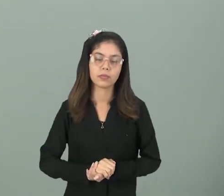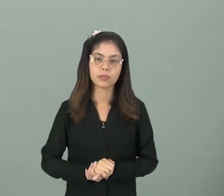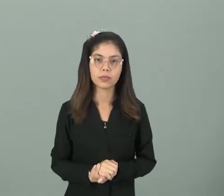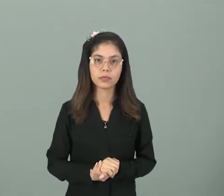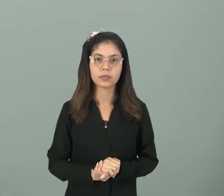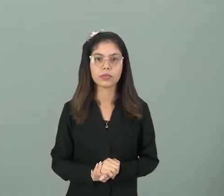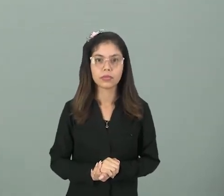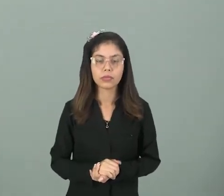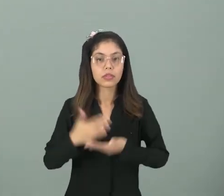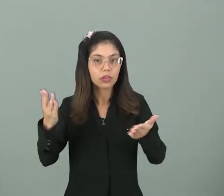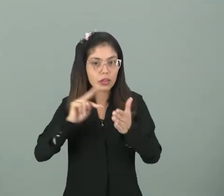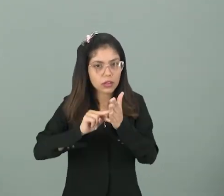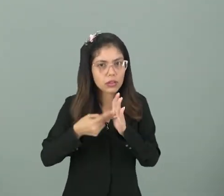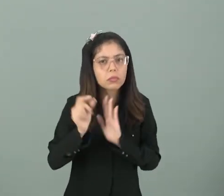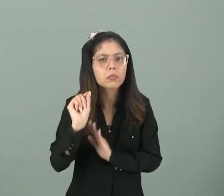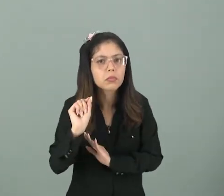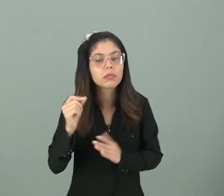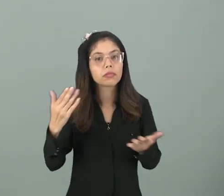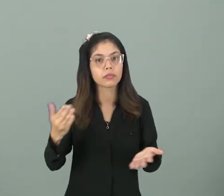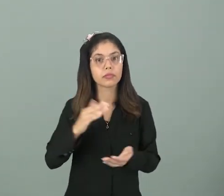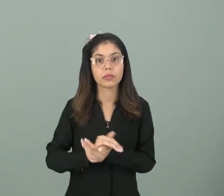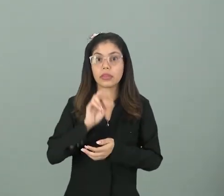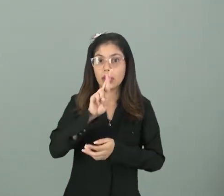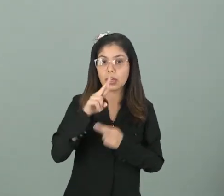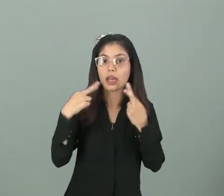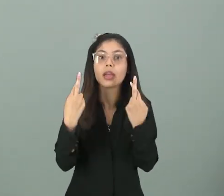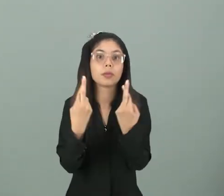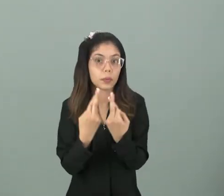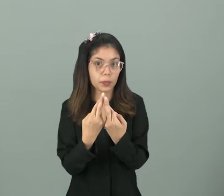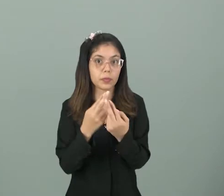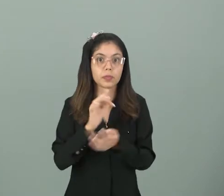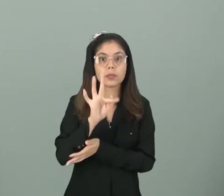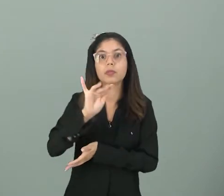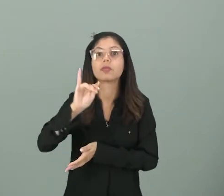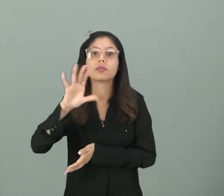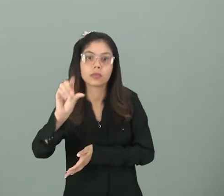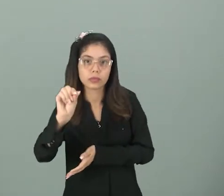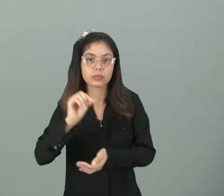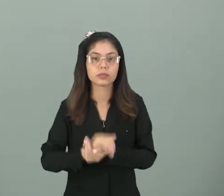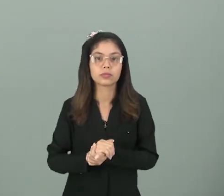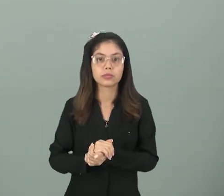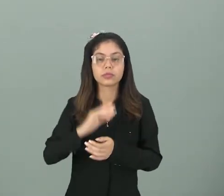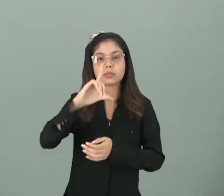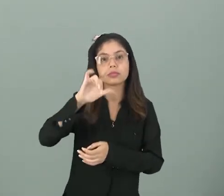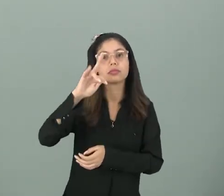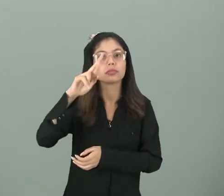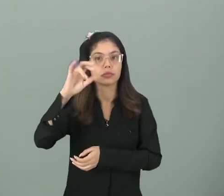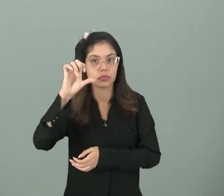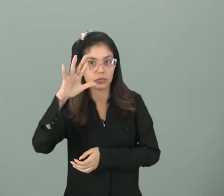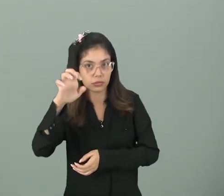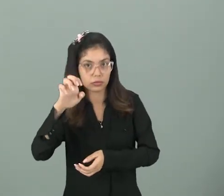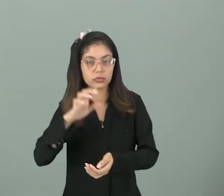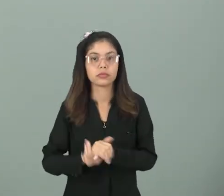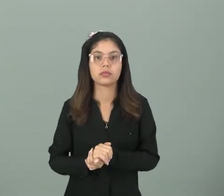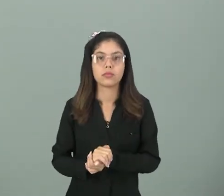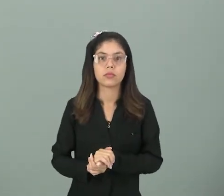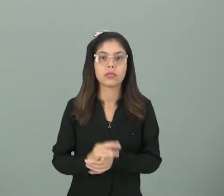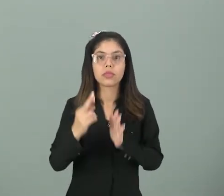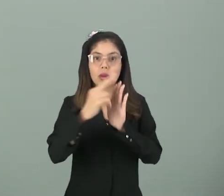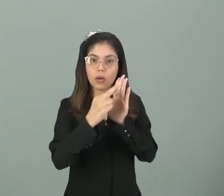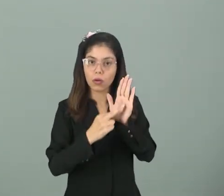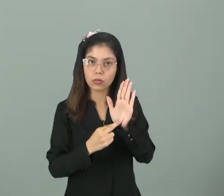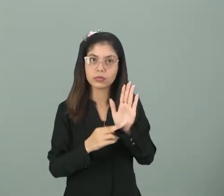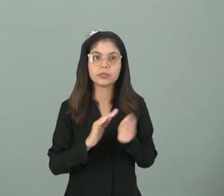reficofage, que significa, reino, filo, classe,